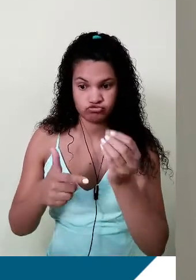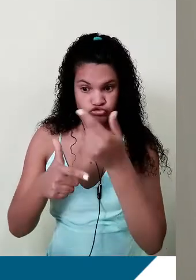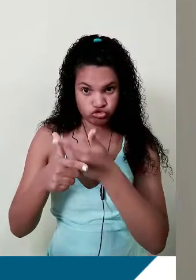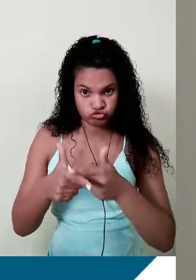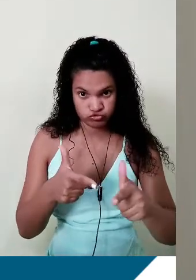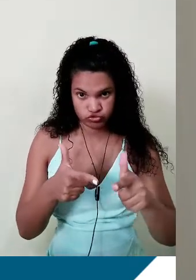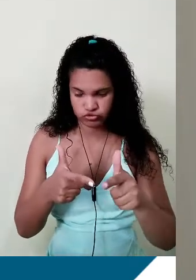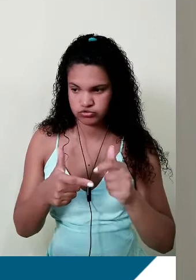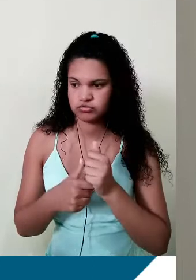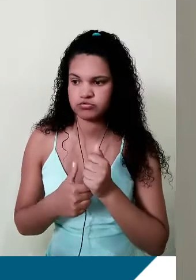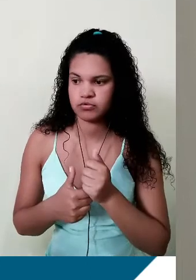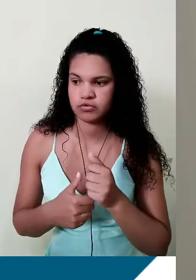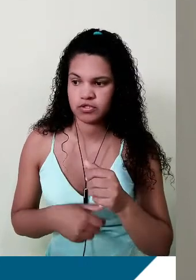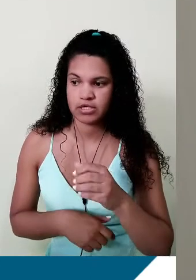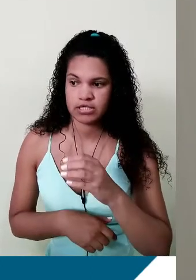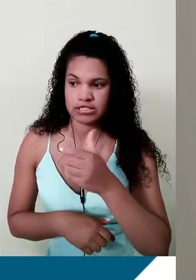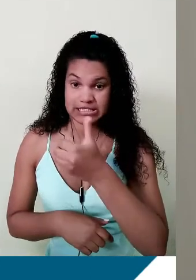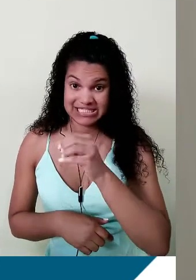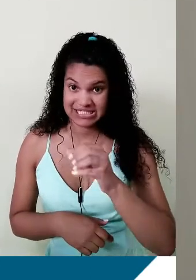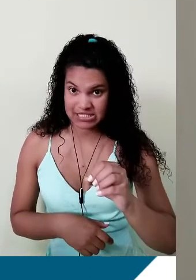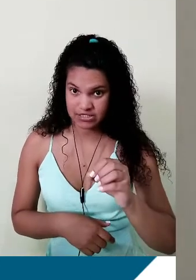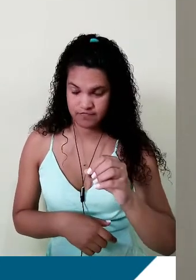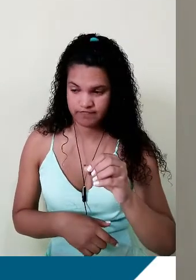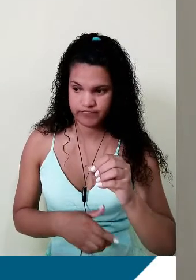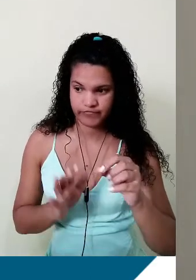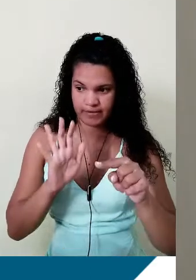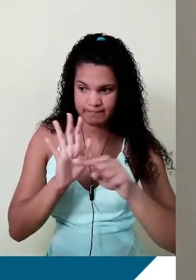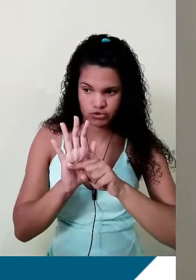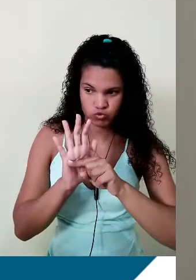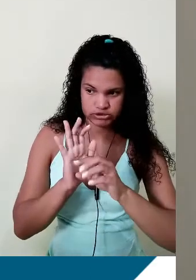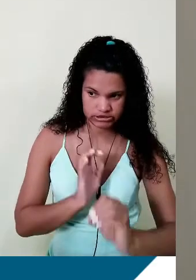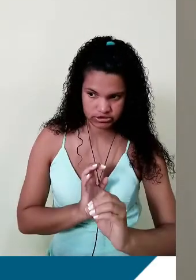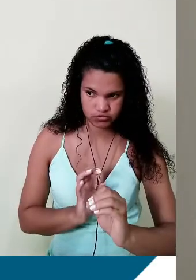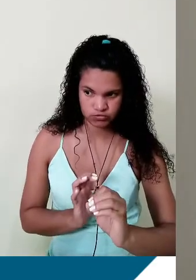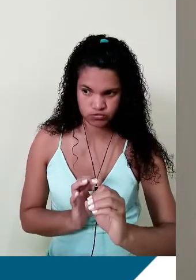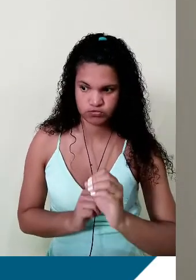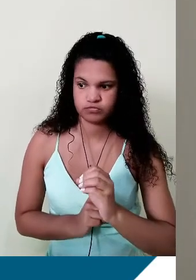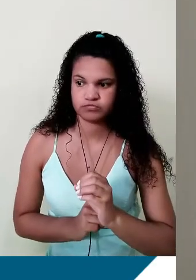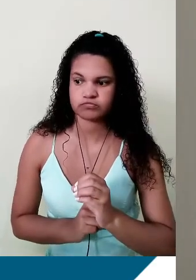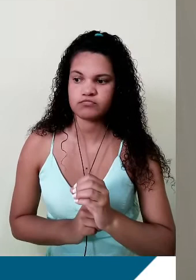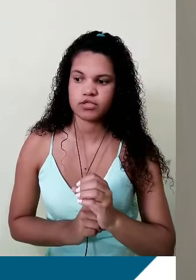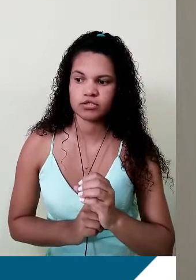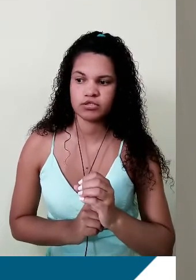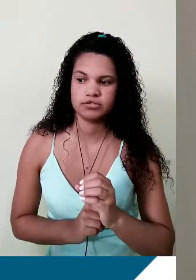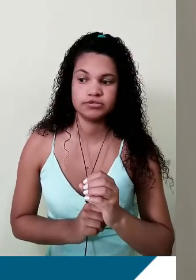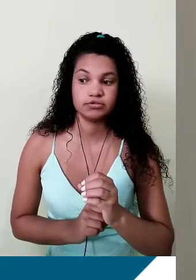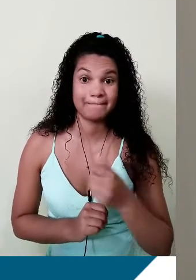de cima 100 menos 0. Isso tem de ser